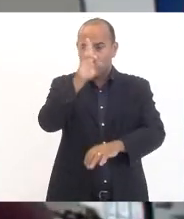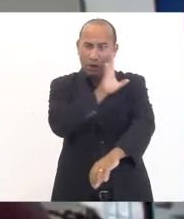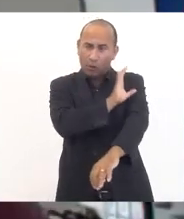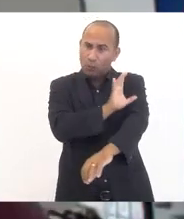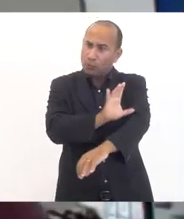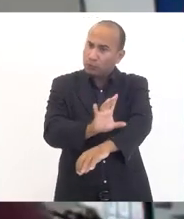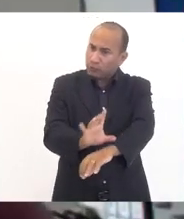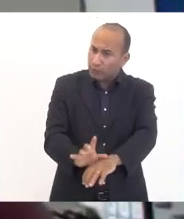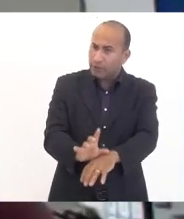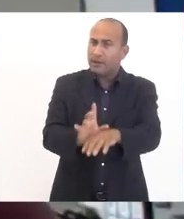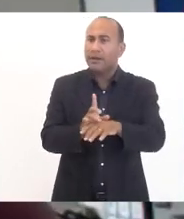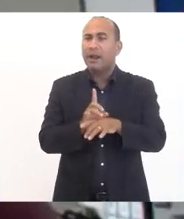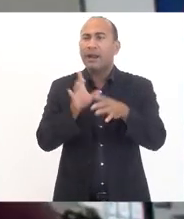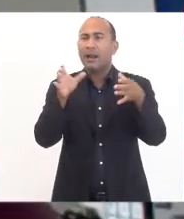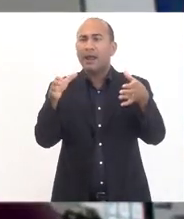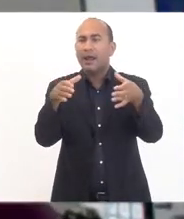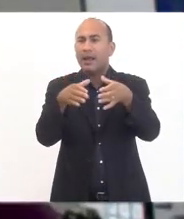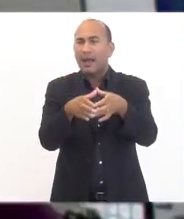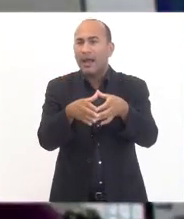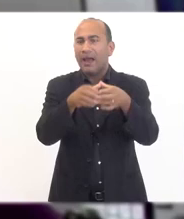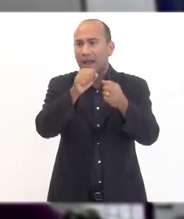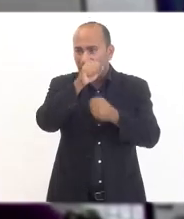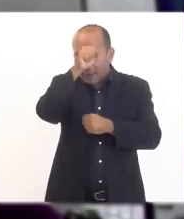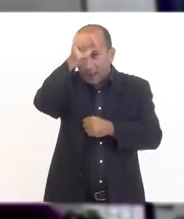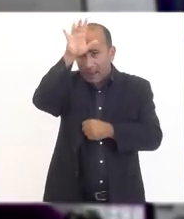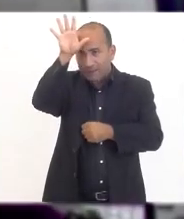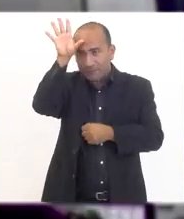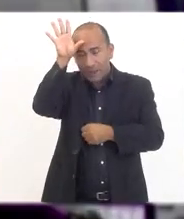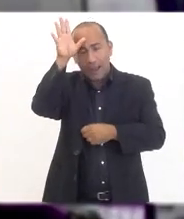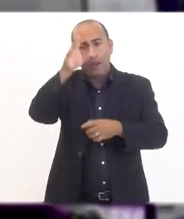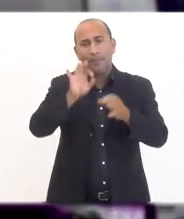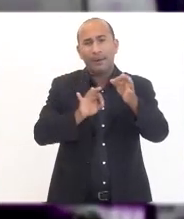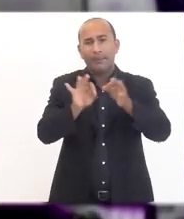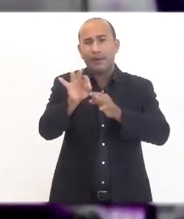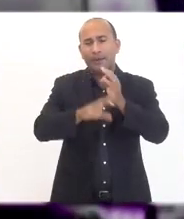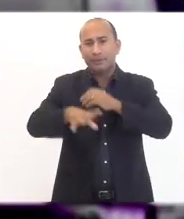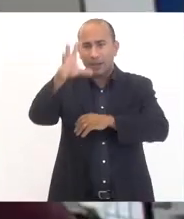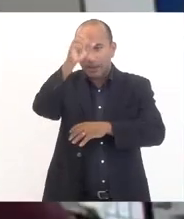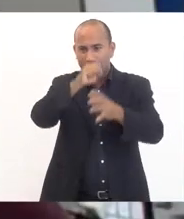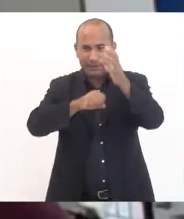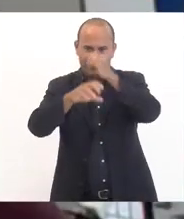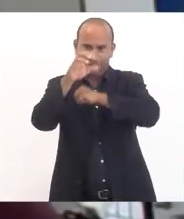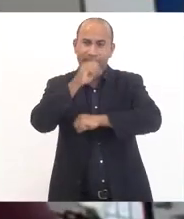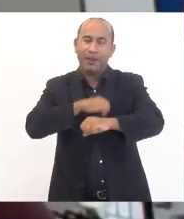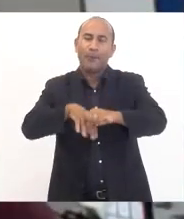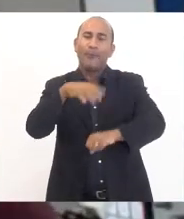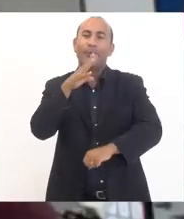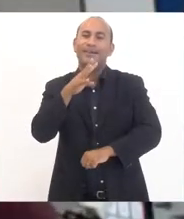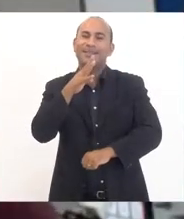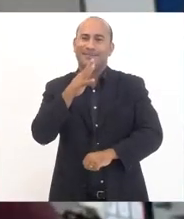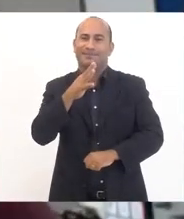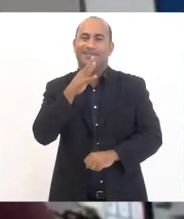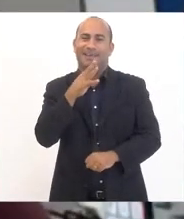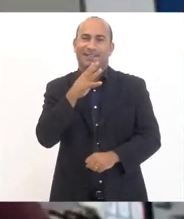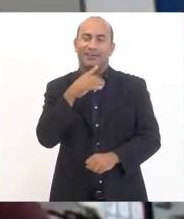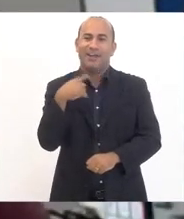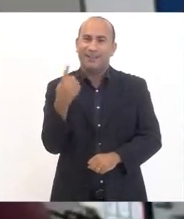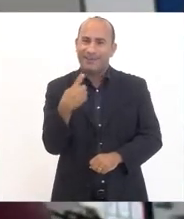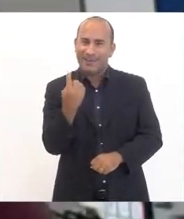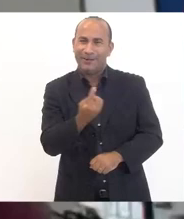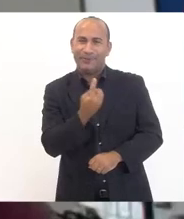da Pequena África, vinculando, né, o processo de aprendizagem com o reconhecimento do nosso, né, da